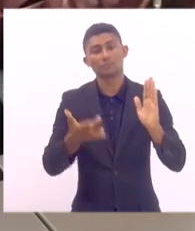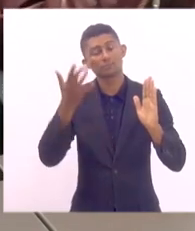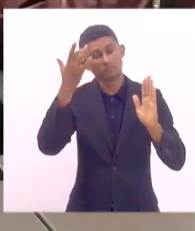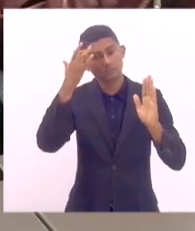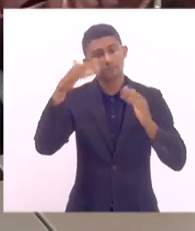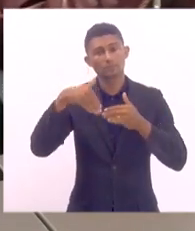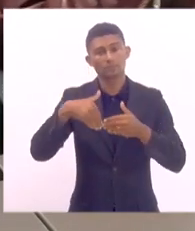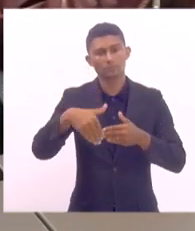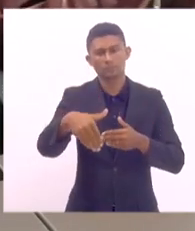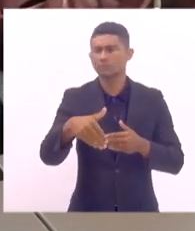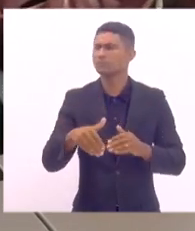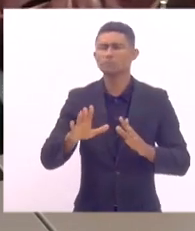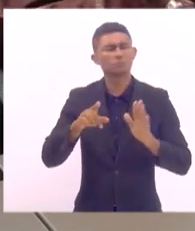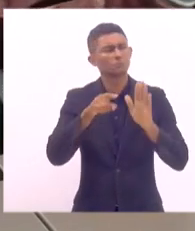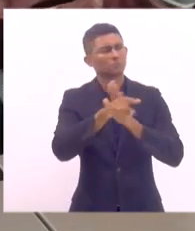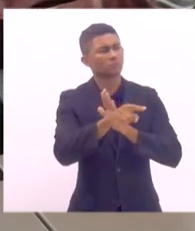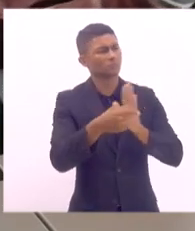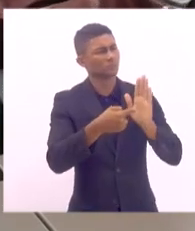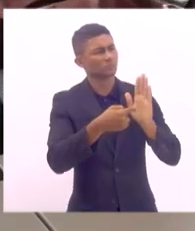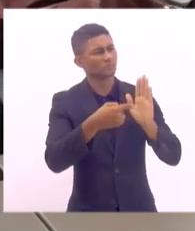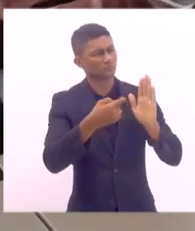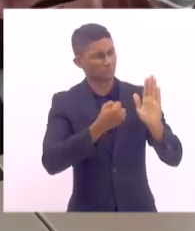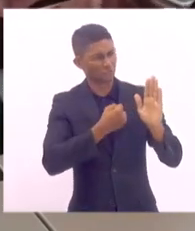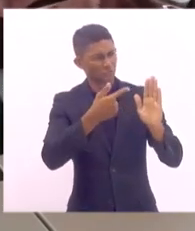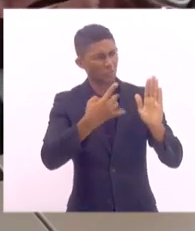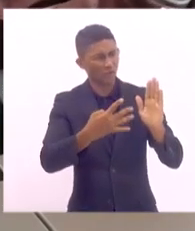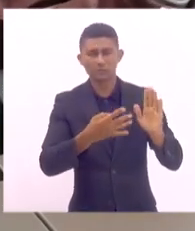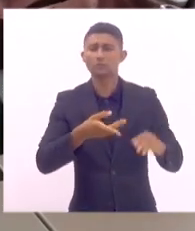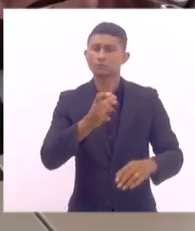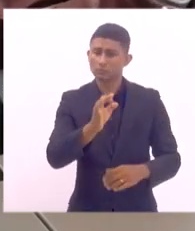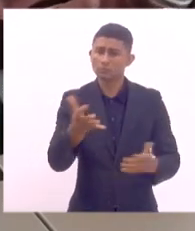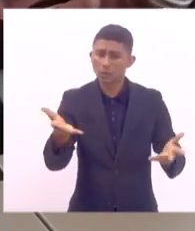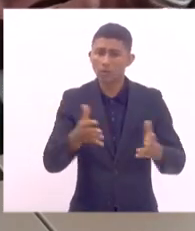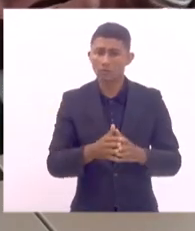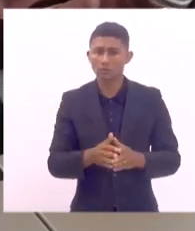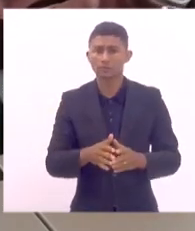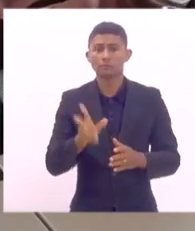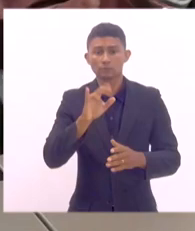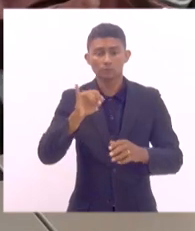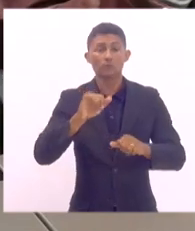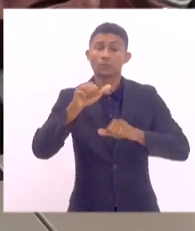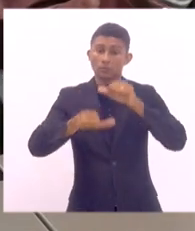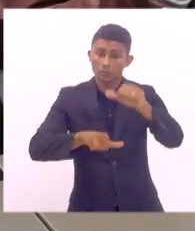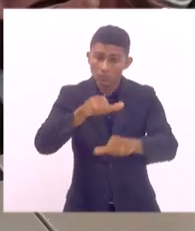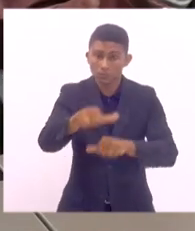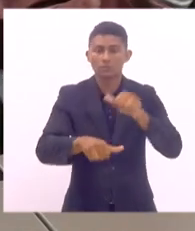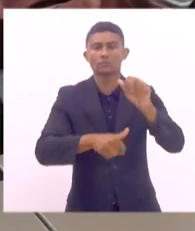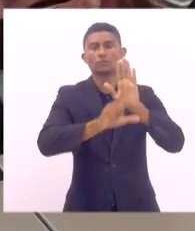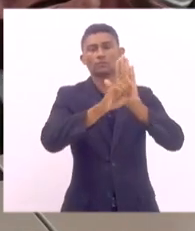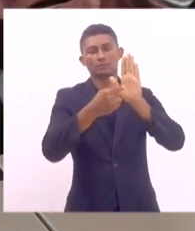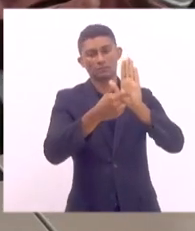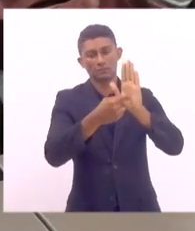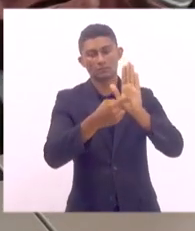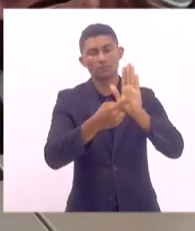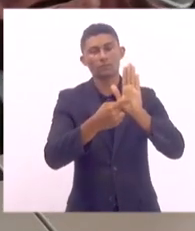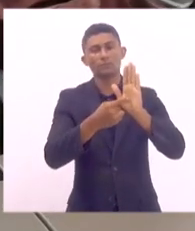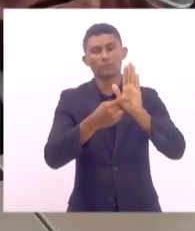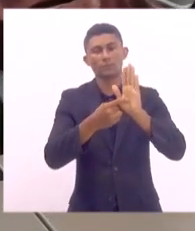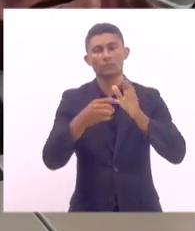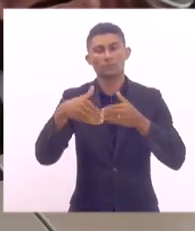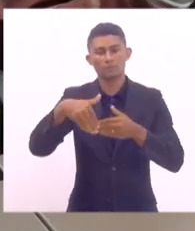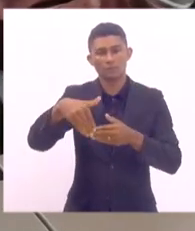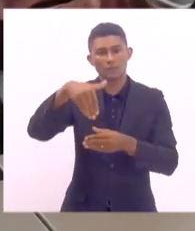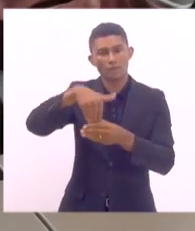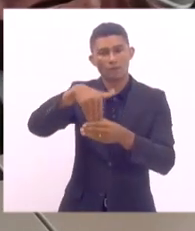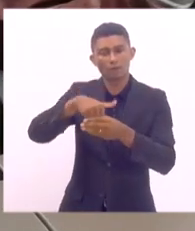transformada. Esse é 28 ou 24, presidente? Esse é o 24. Que deve ser transformada em lei, possivelmente numa votação em 17